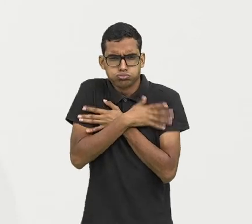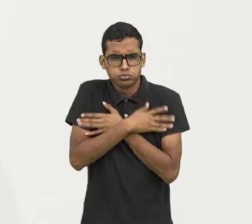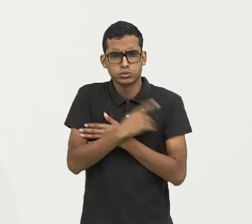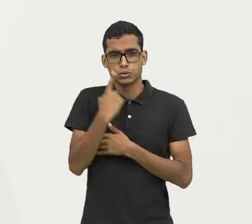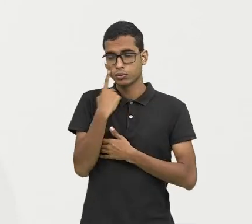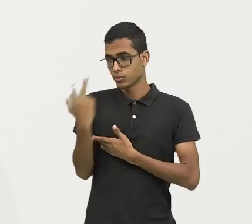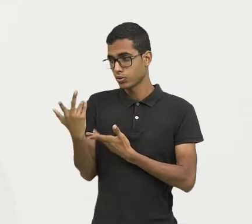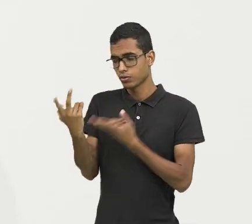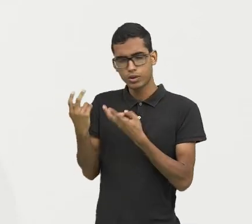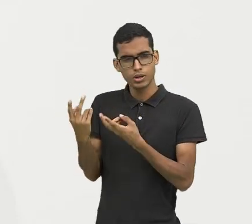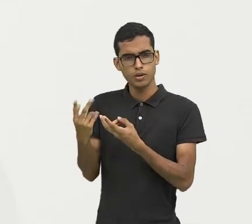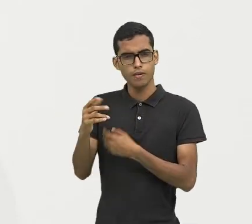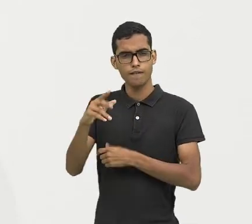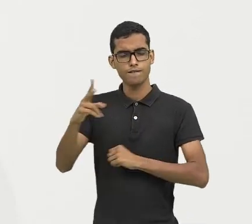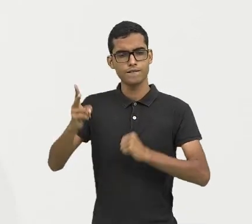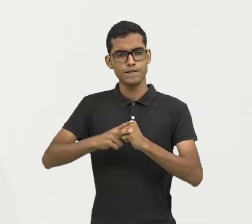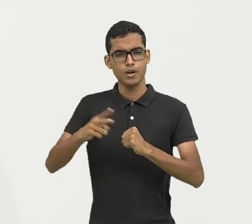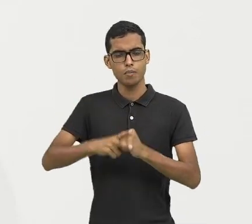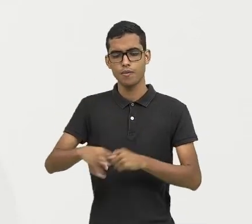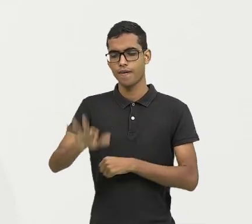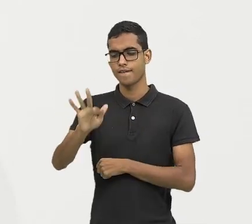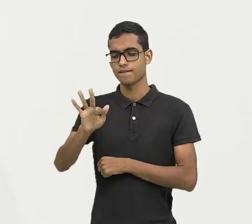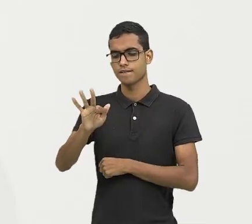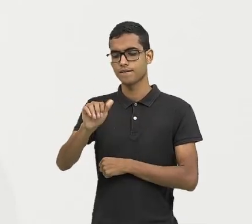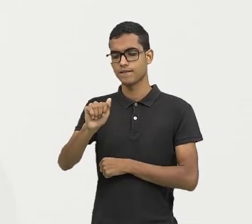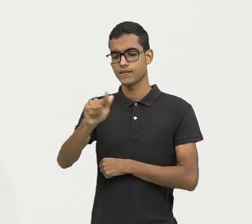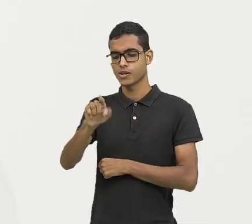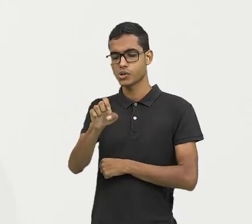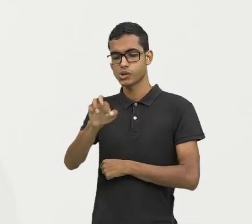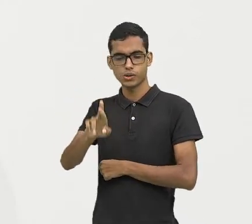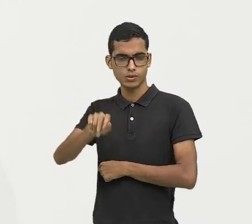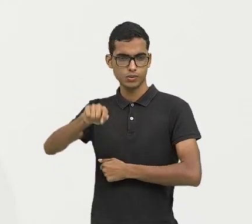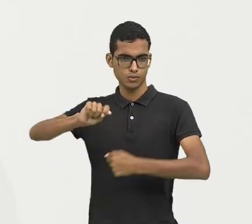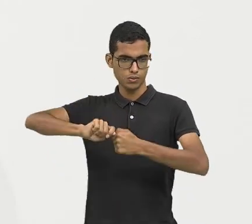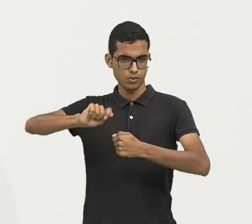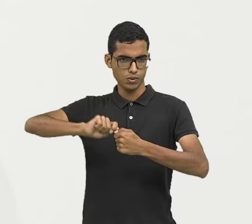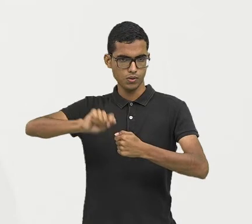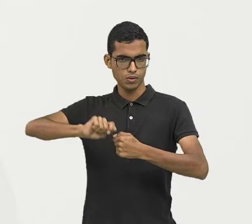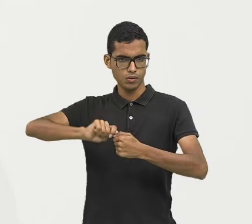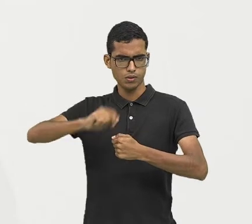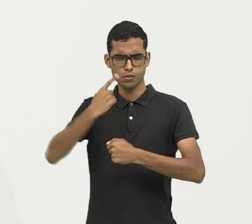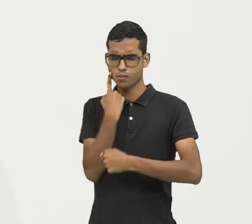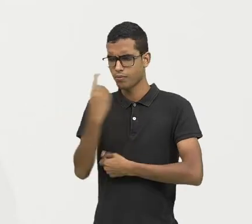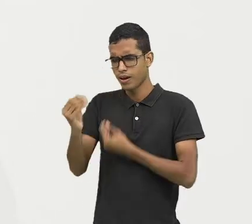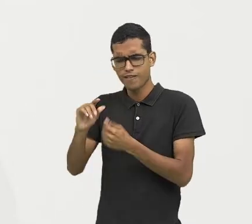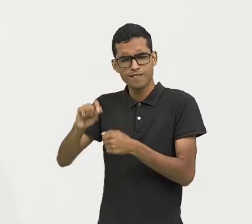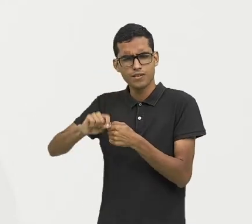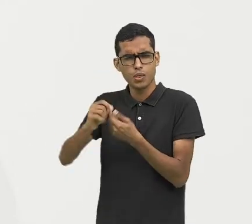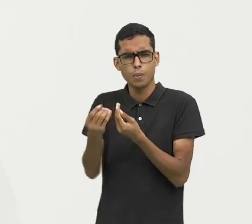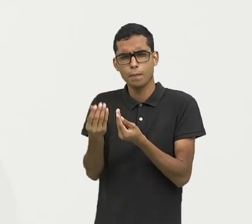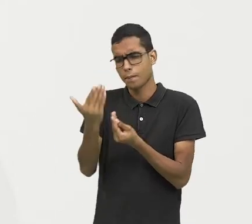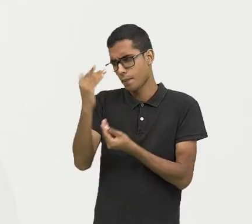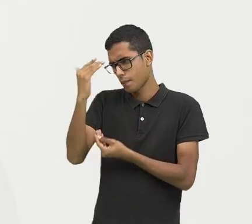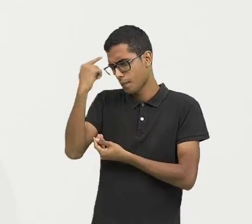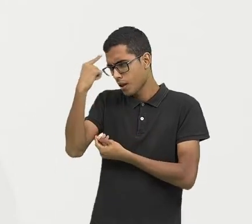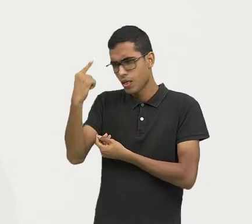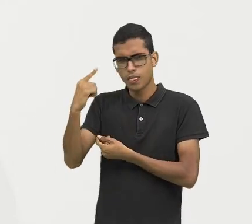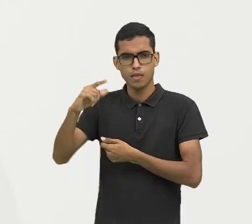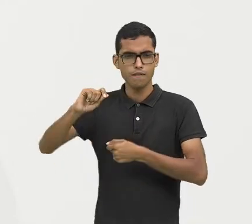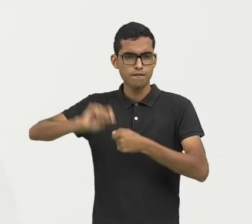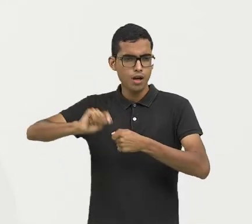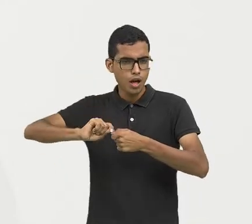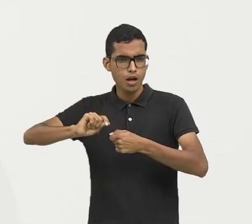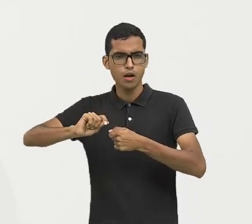fazer. O nosso verbo, ele está expressando que ideia? Ó, fez